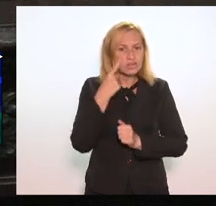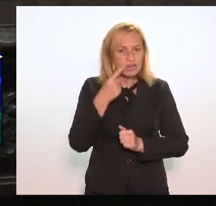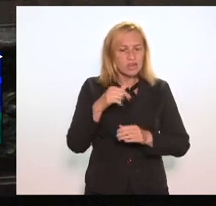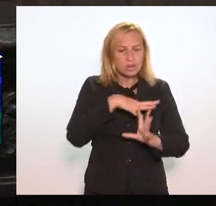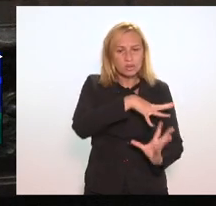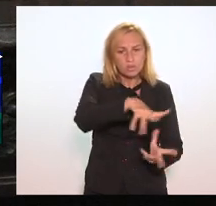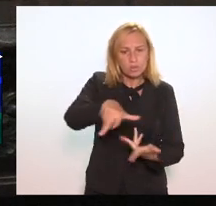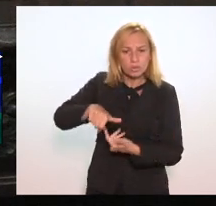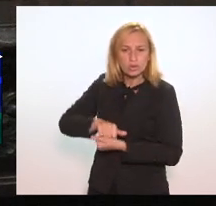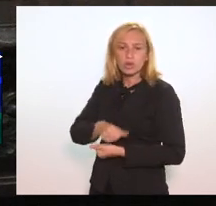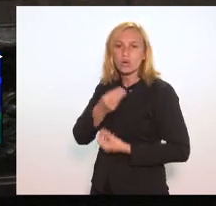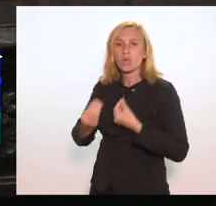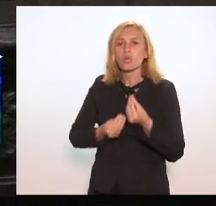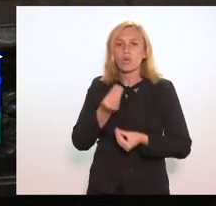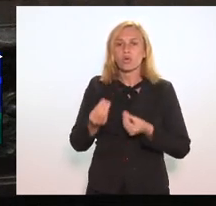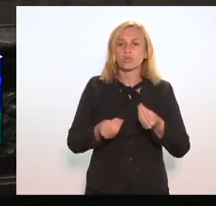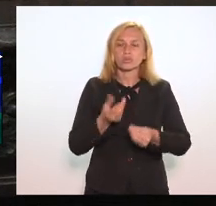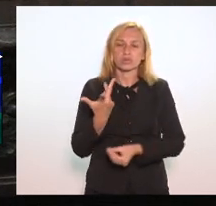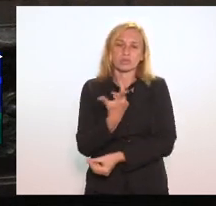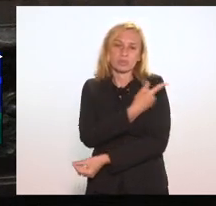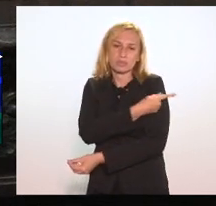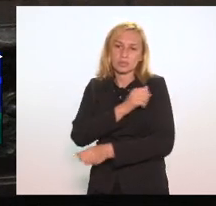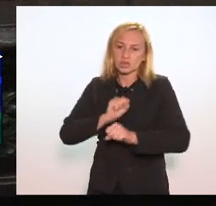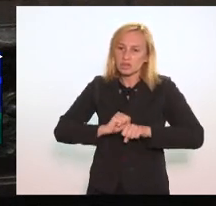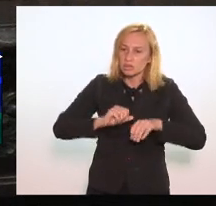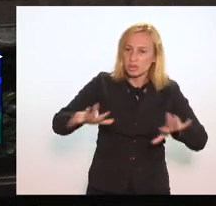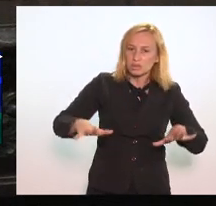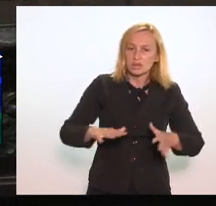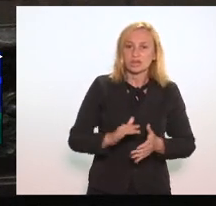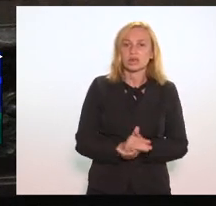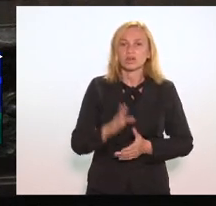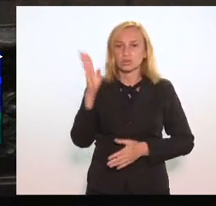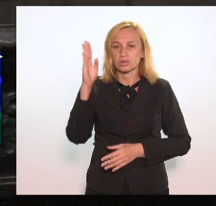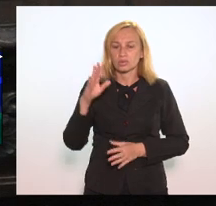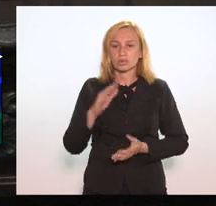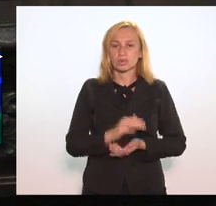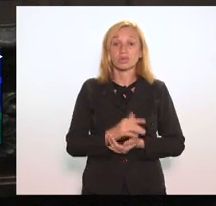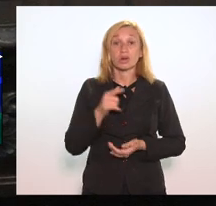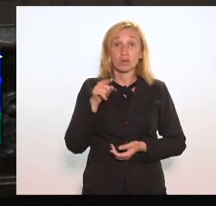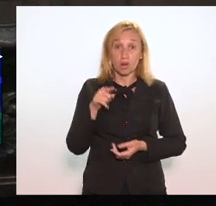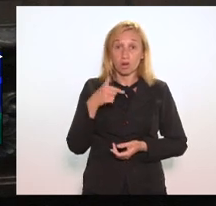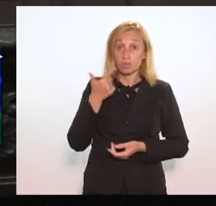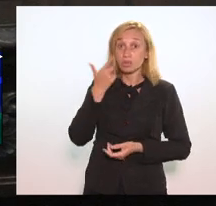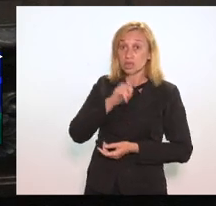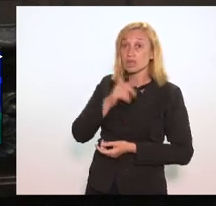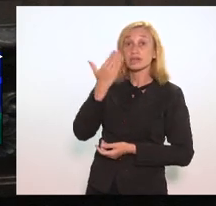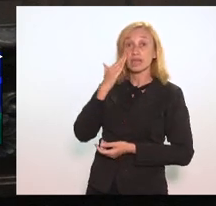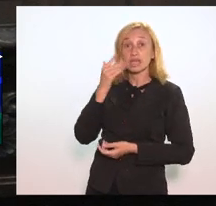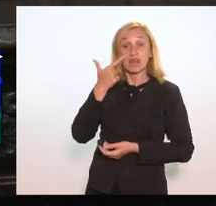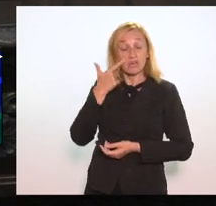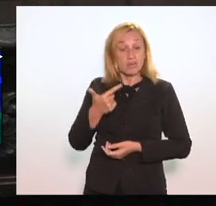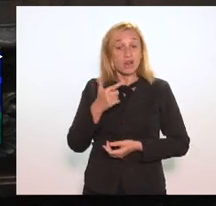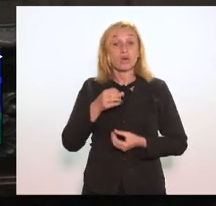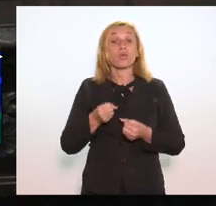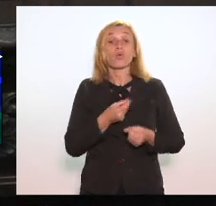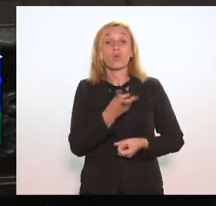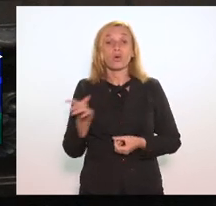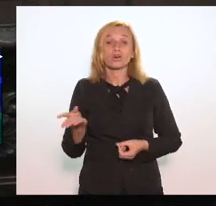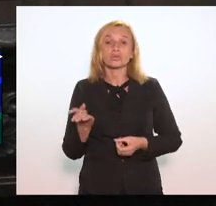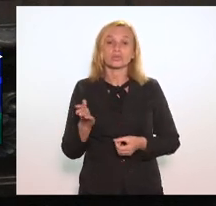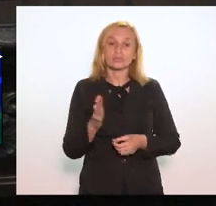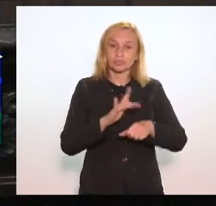como a pandemia está vacinação todas dessa forma eu consegui ver entender o quanto essa doença